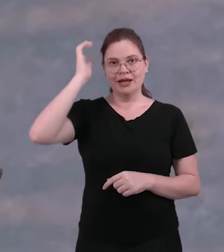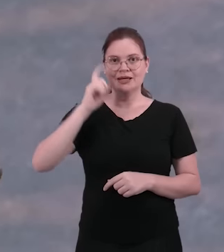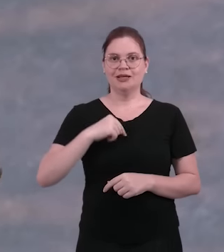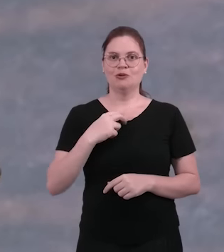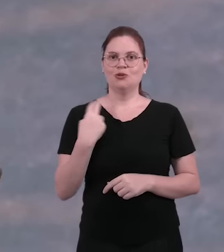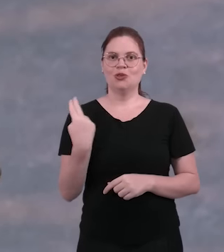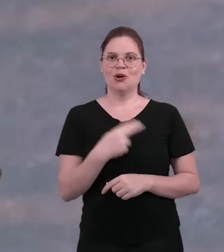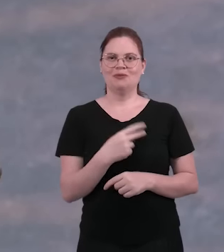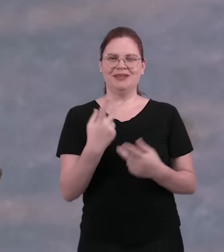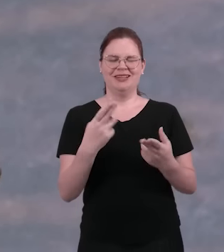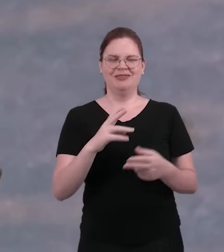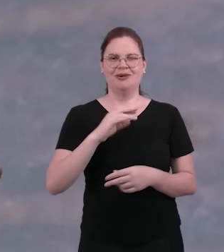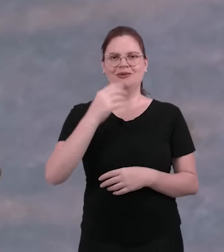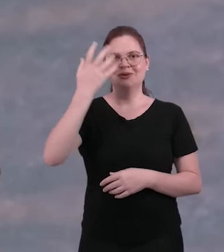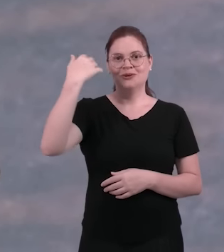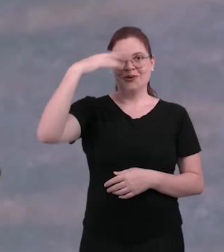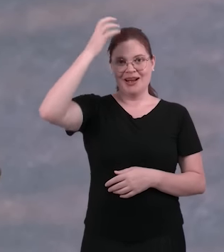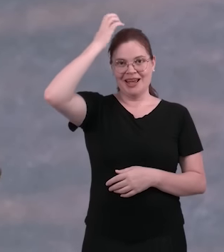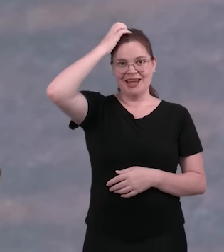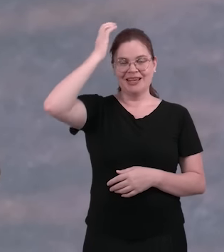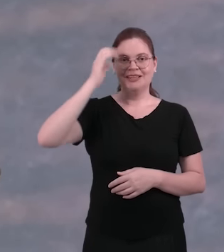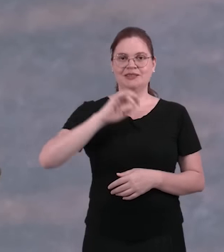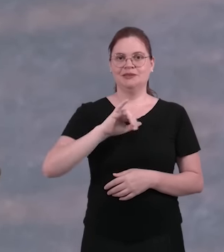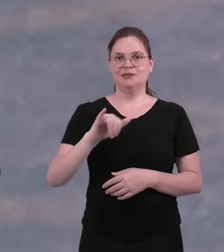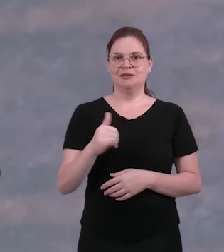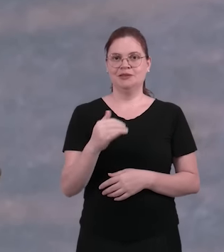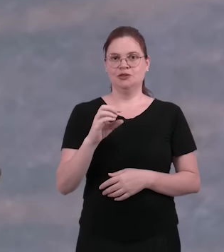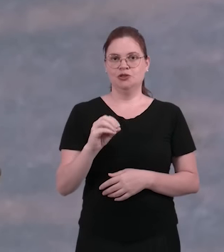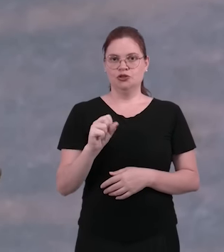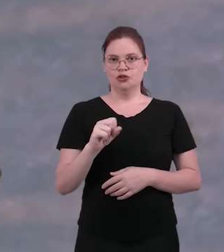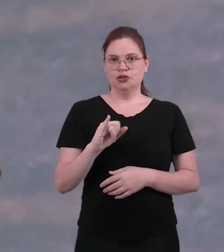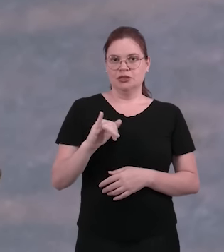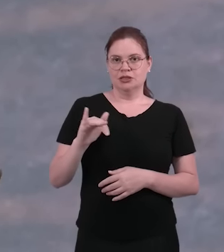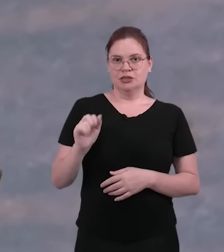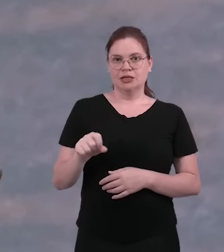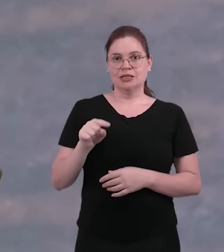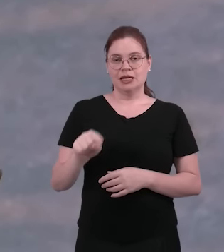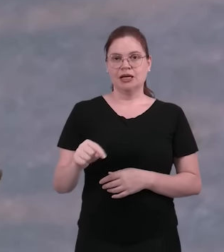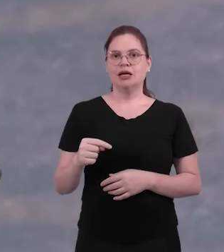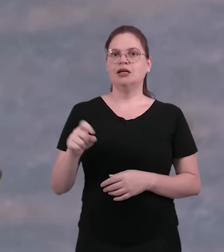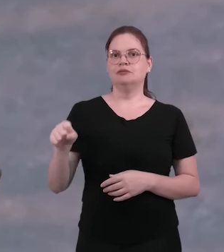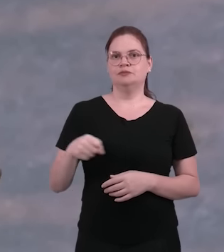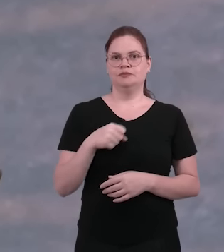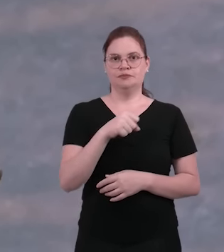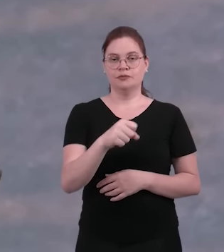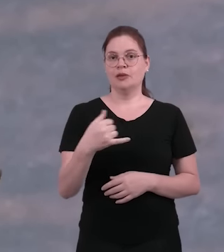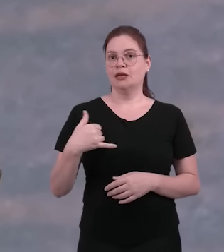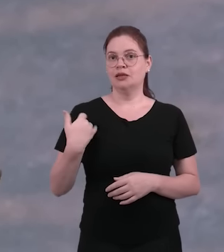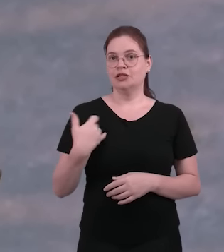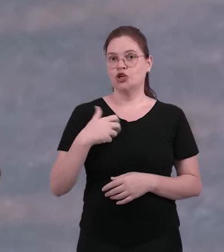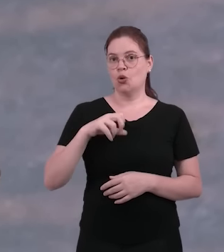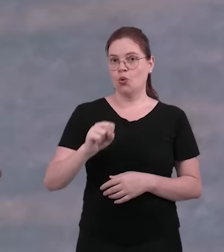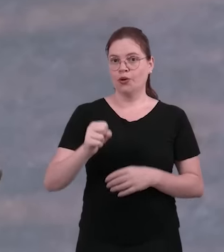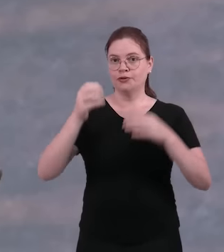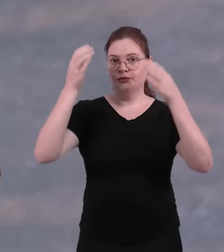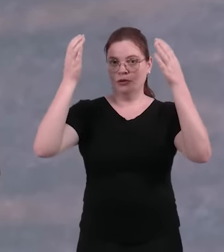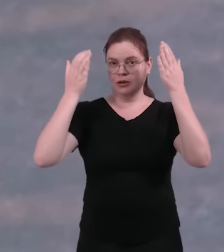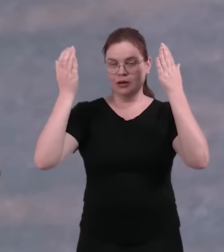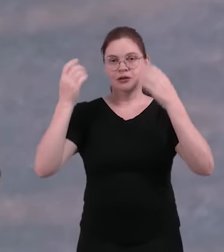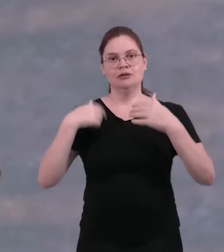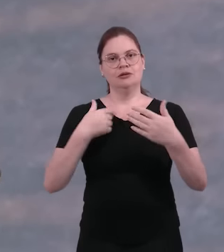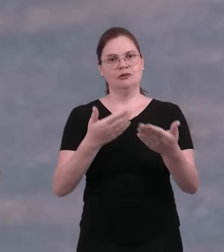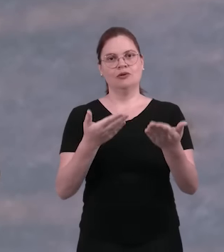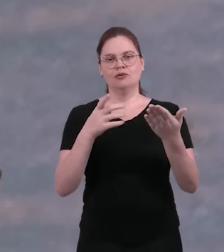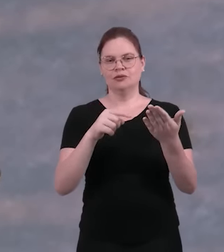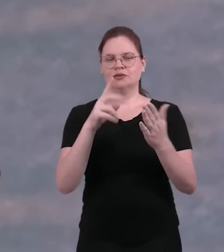rei Josias. O rei Josias, ele assumiu Israel com 8 anos de idade, e eu até convido você a ler essa